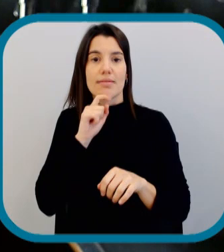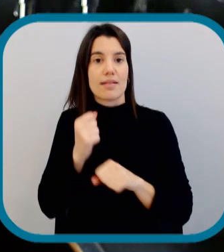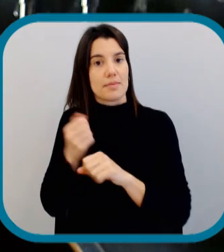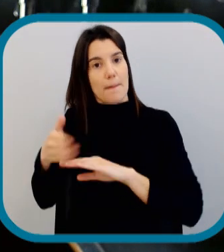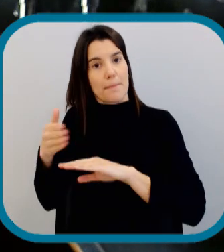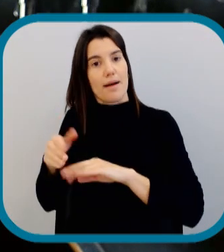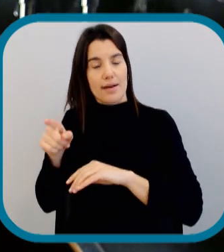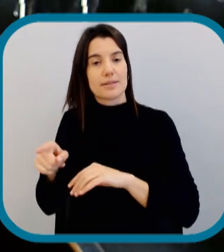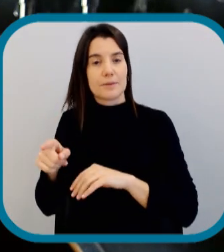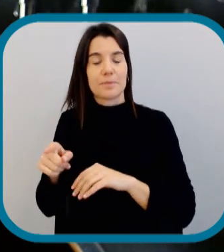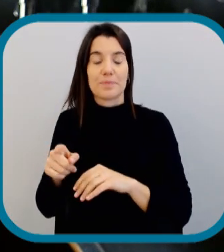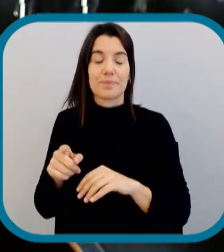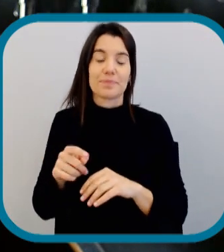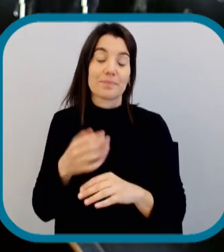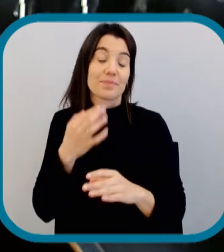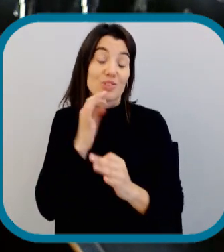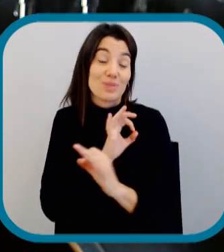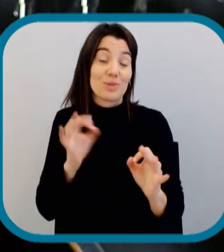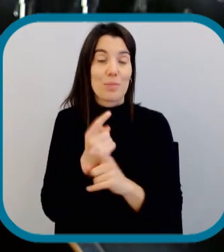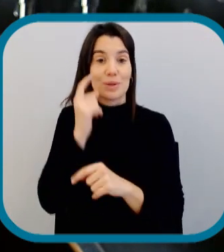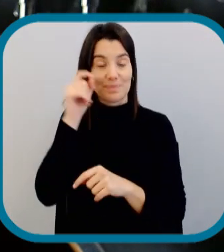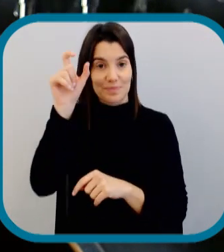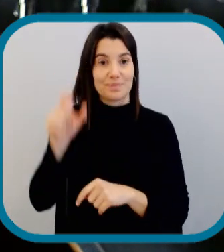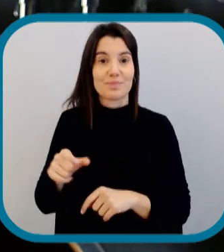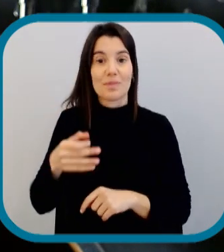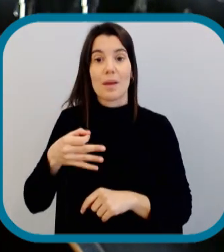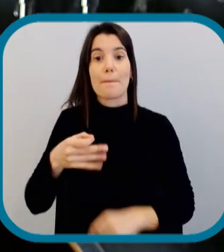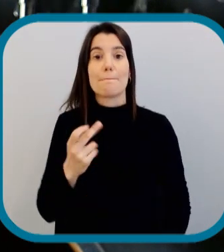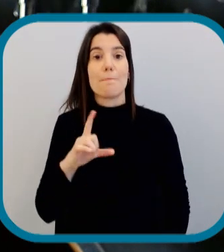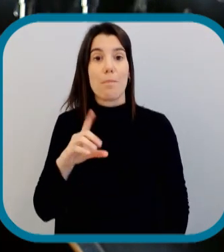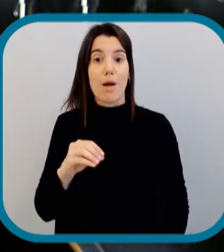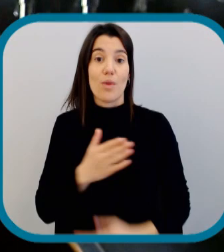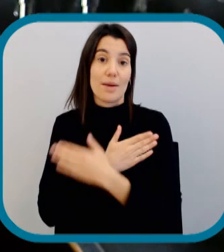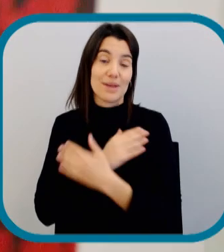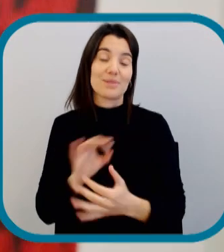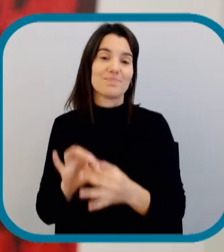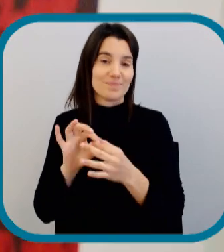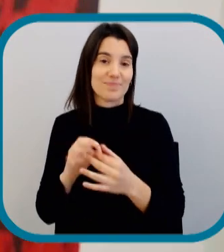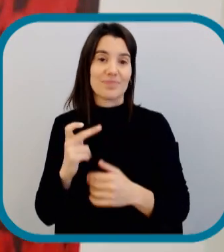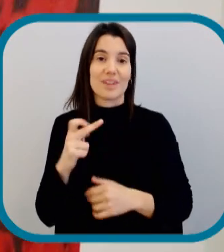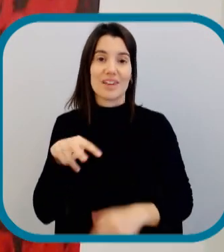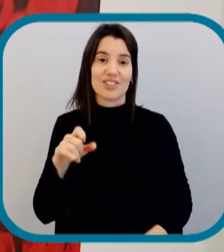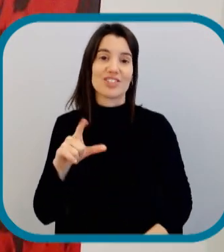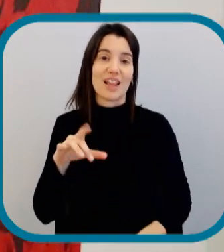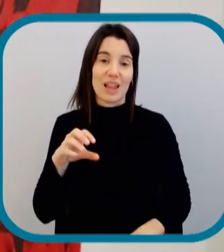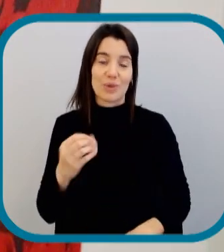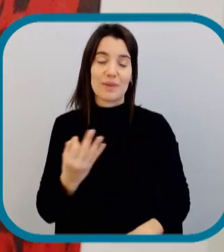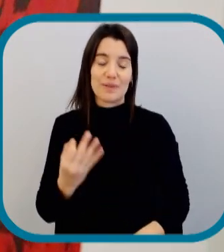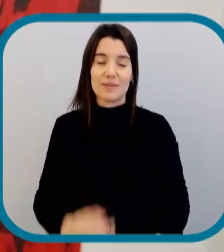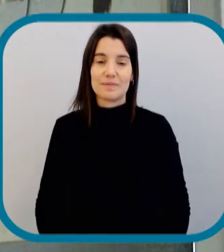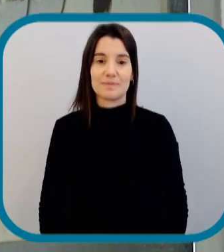ser trabalhada à parte. Foi fantástico porque o Paulo era muito amigo do angélico.